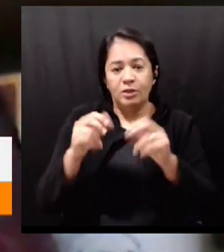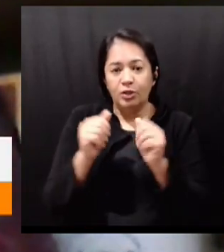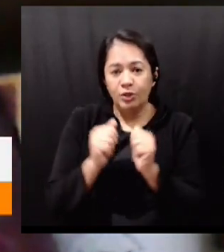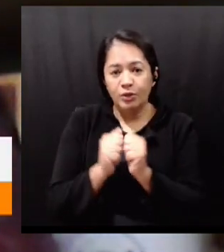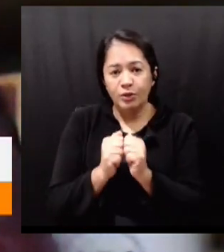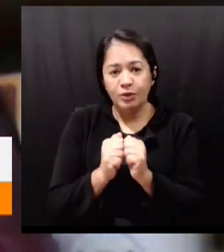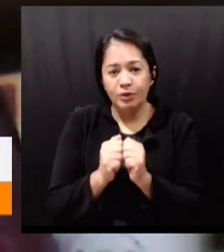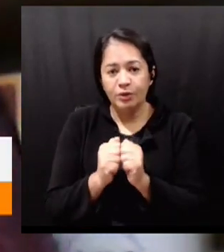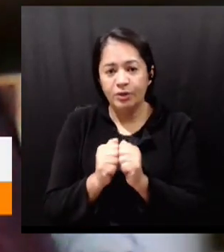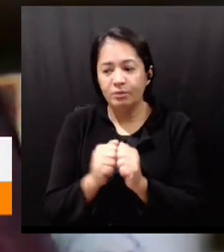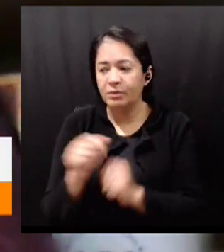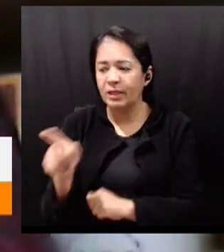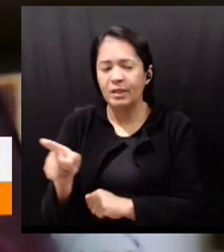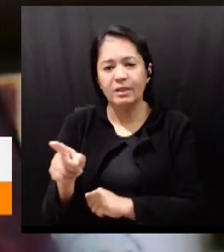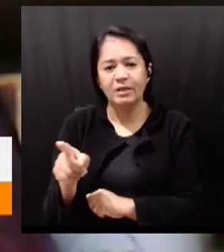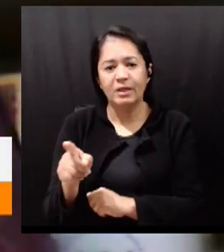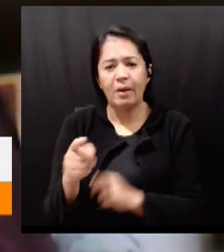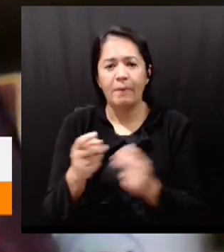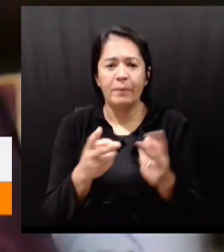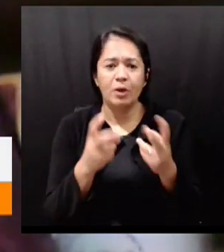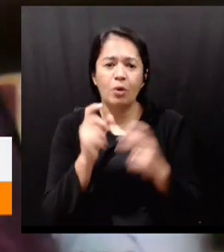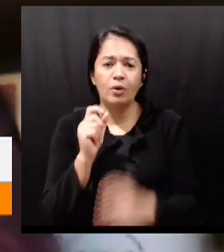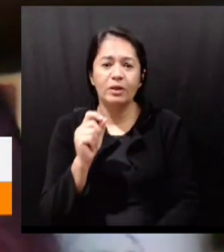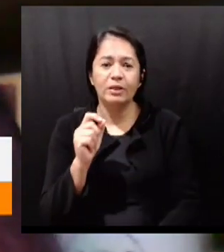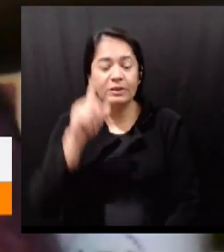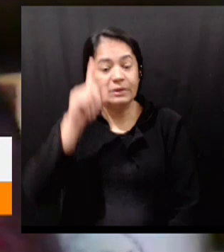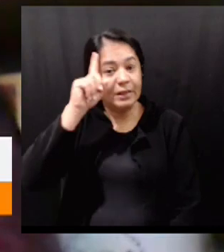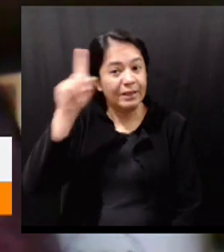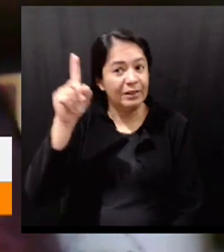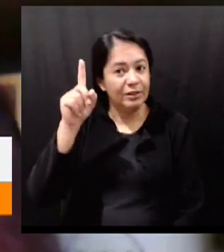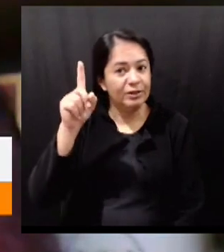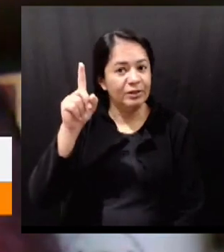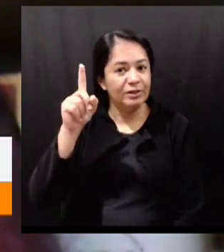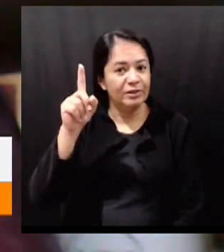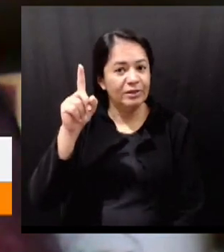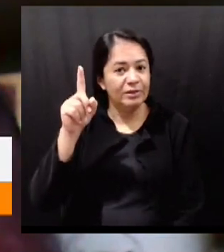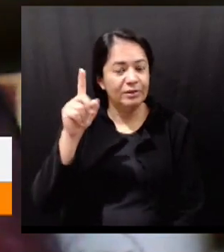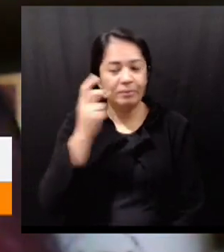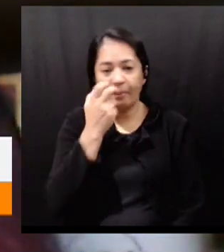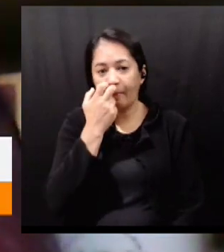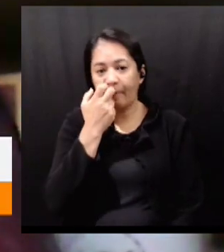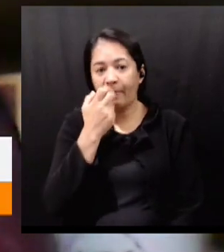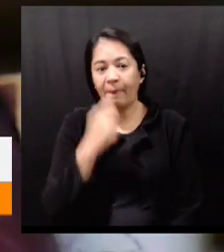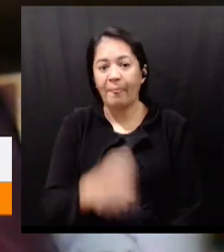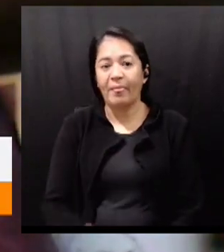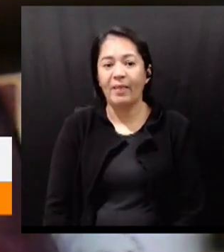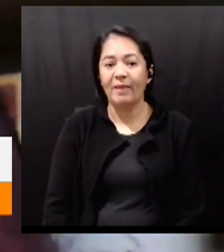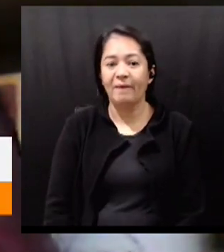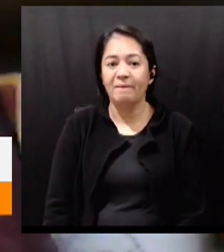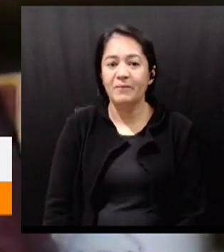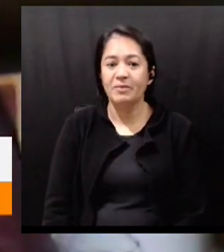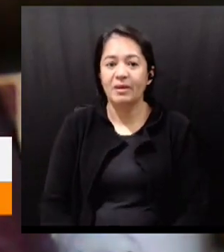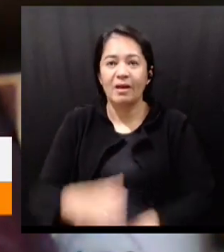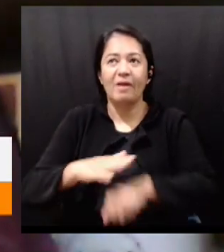elas verificar que naquele dia ela fez muita